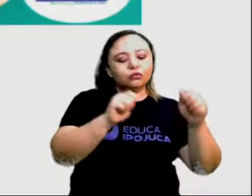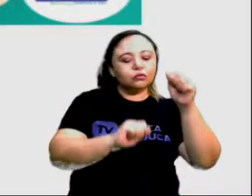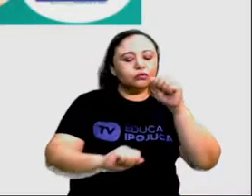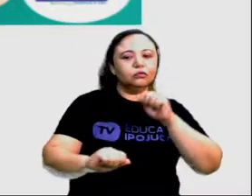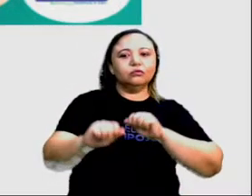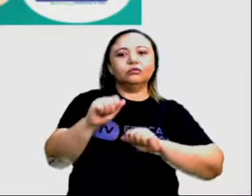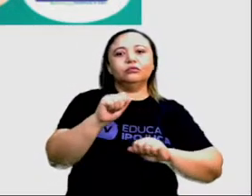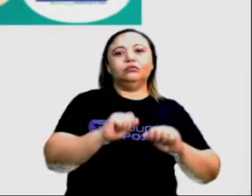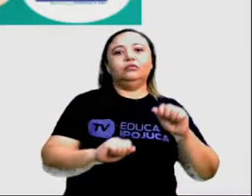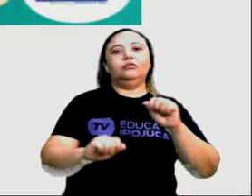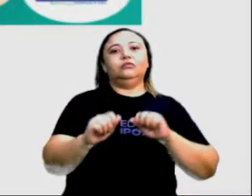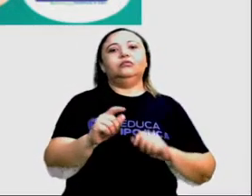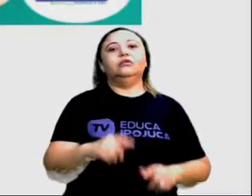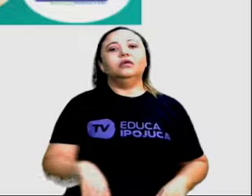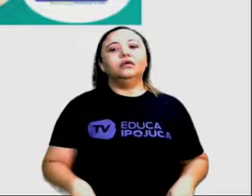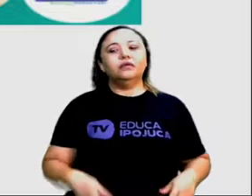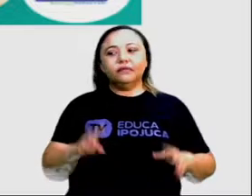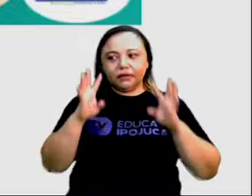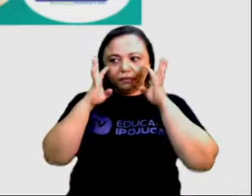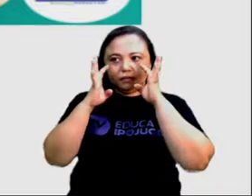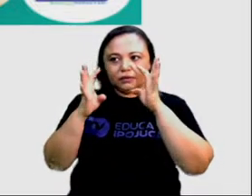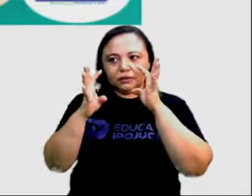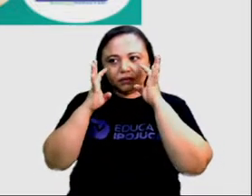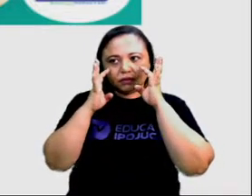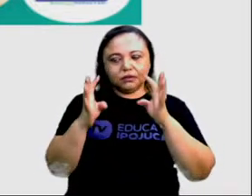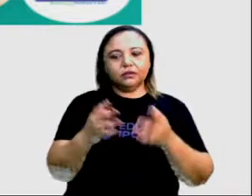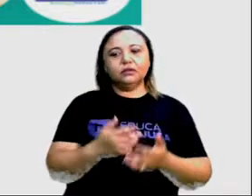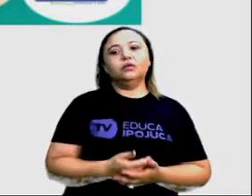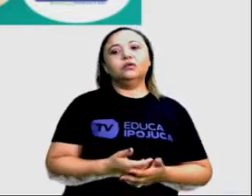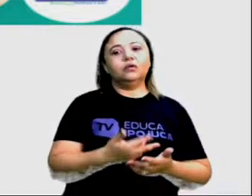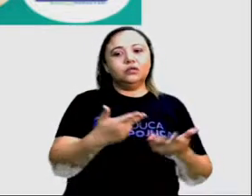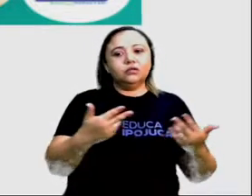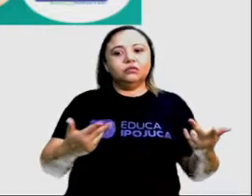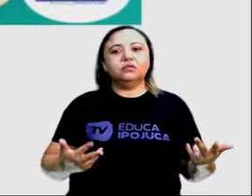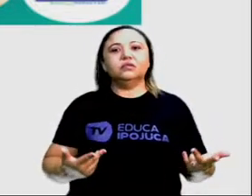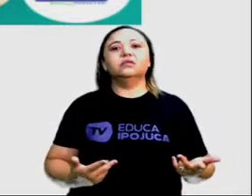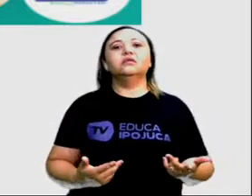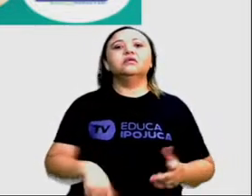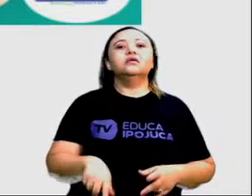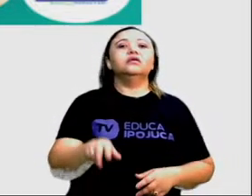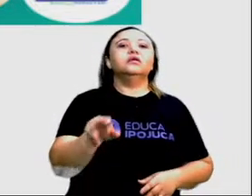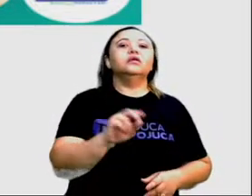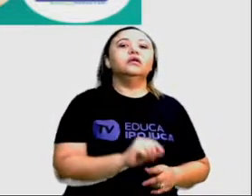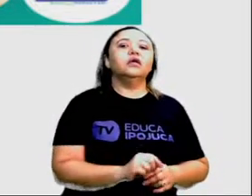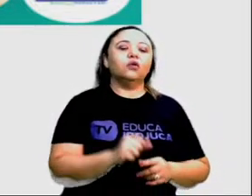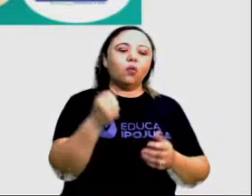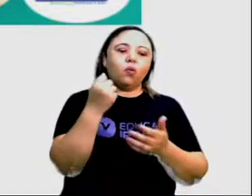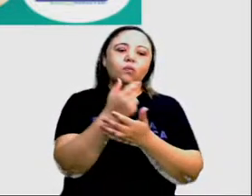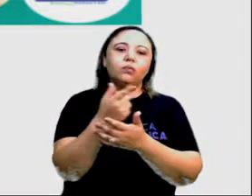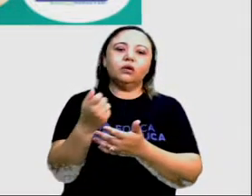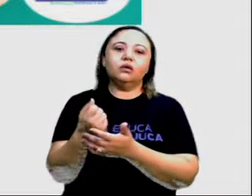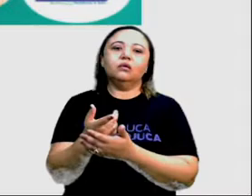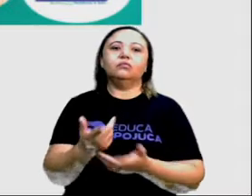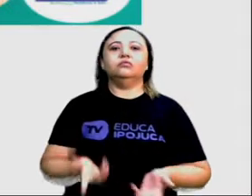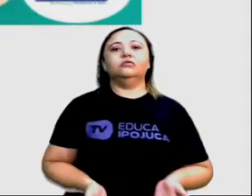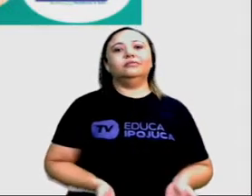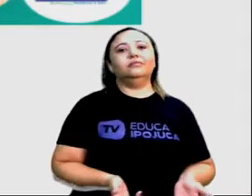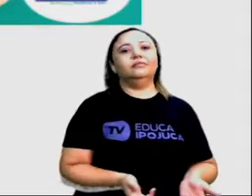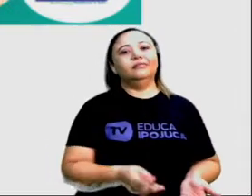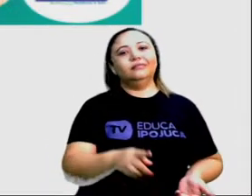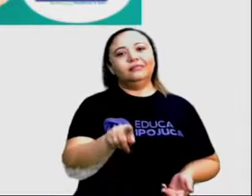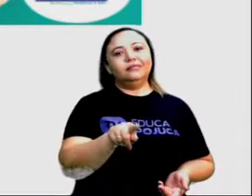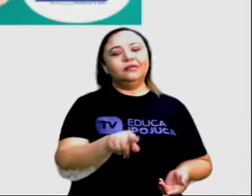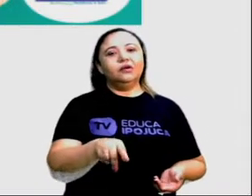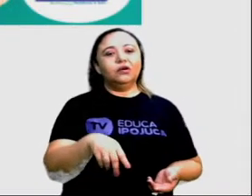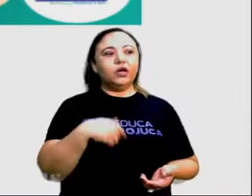real necessidade do que consumimos e aos possíveis impactos de uma compra pode causar. Quando